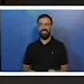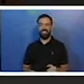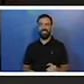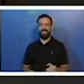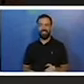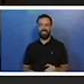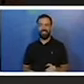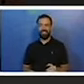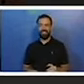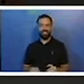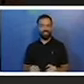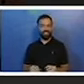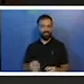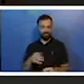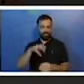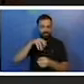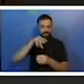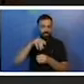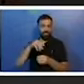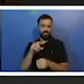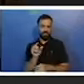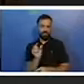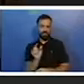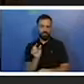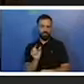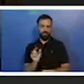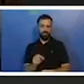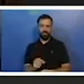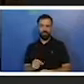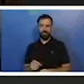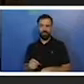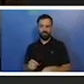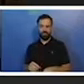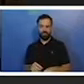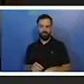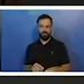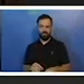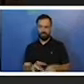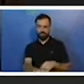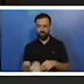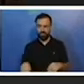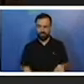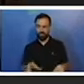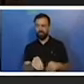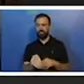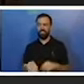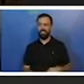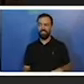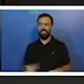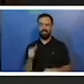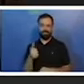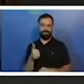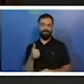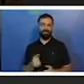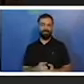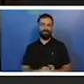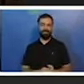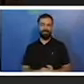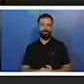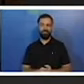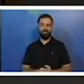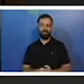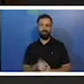minha pequena mais difícil gente manipular ela não é fácil a borra